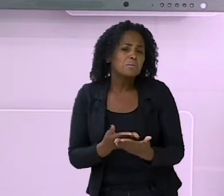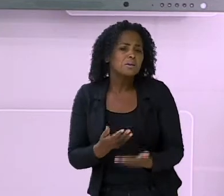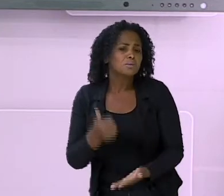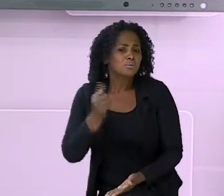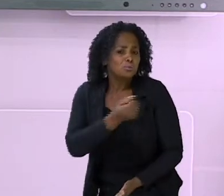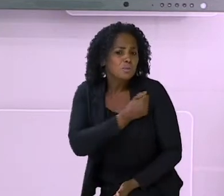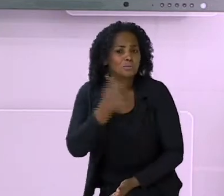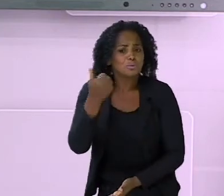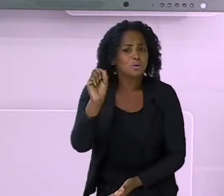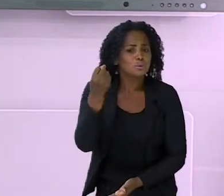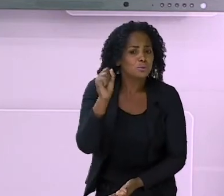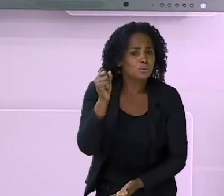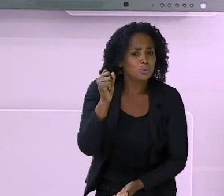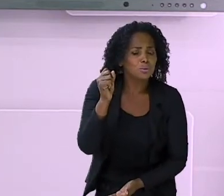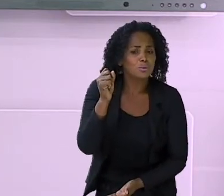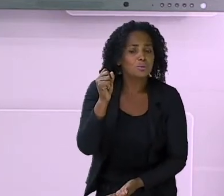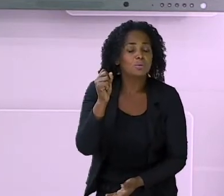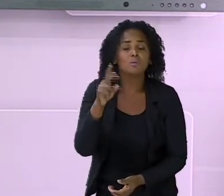a gente está falando sobre